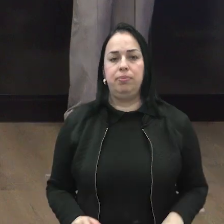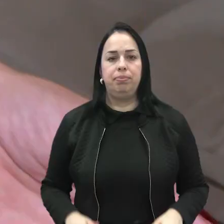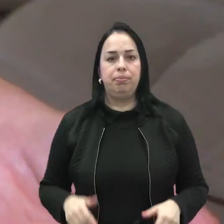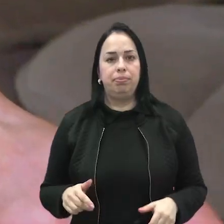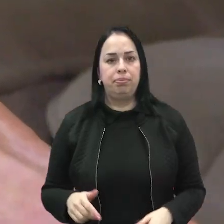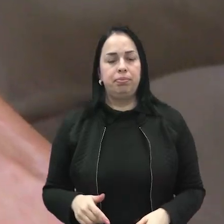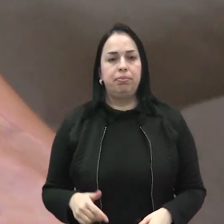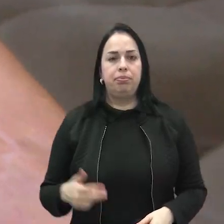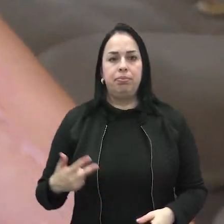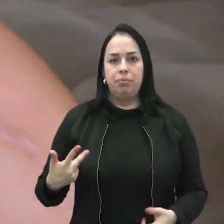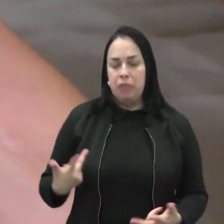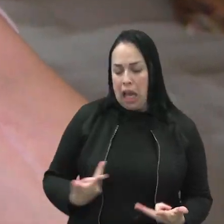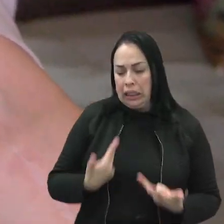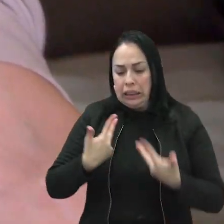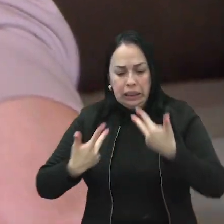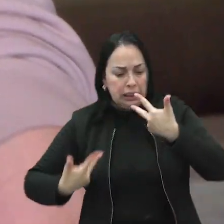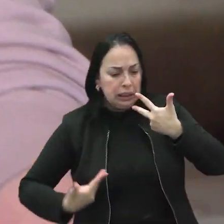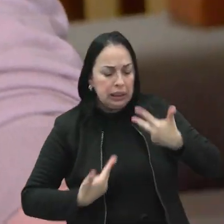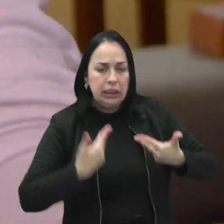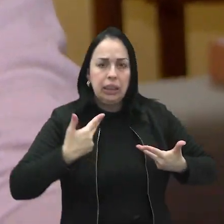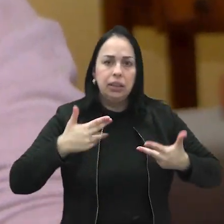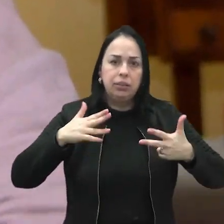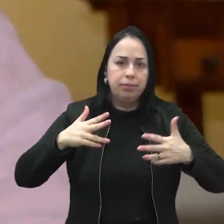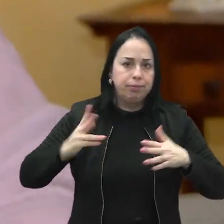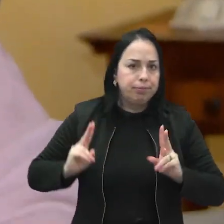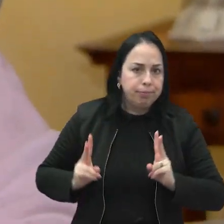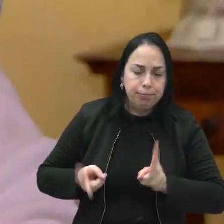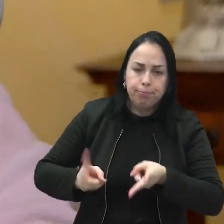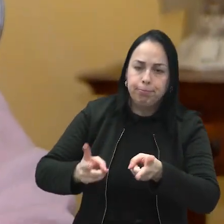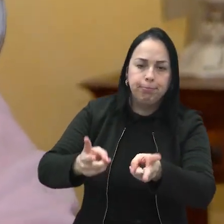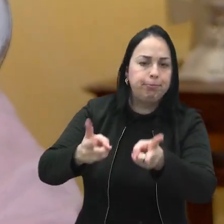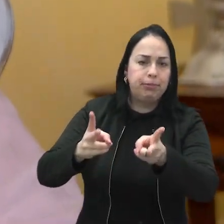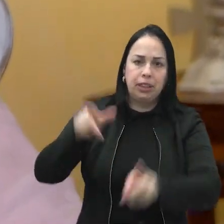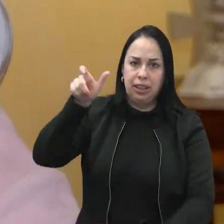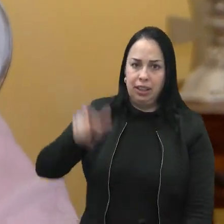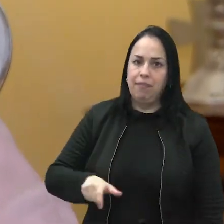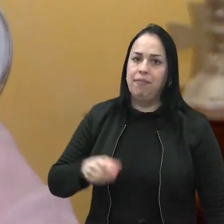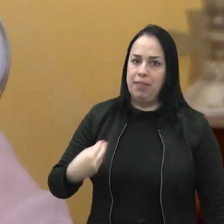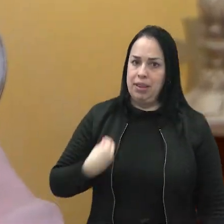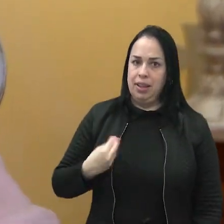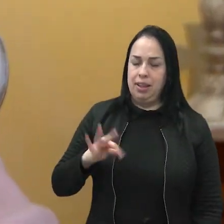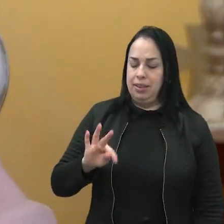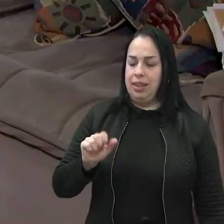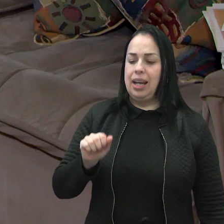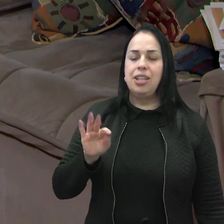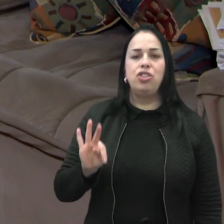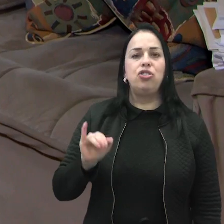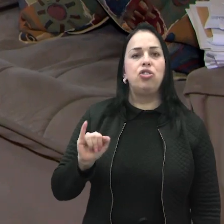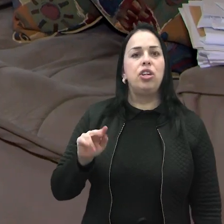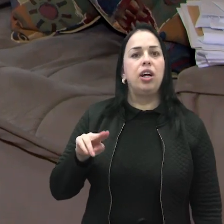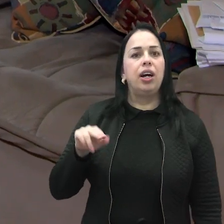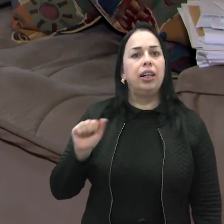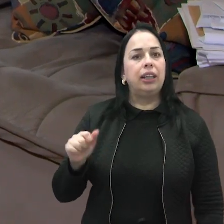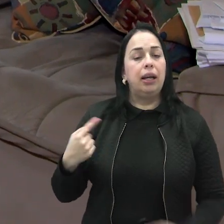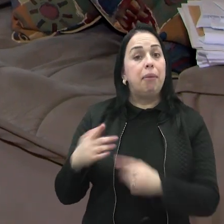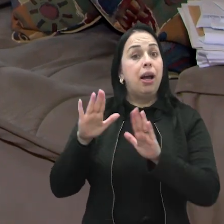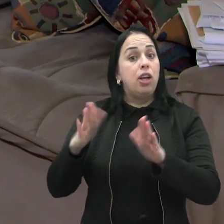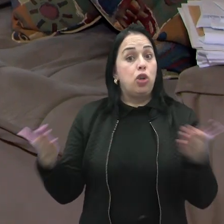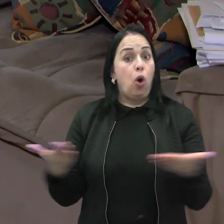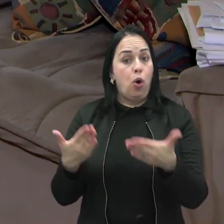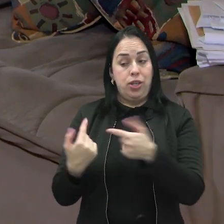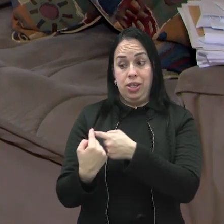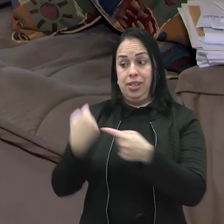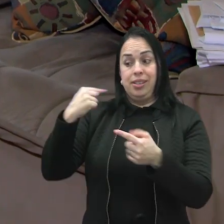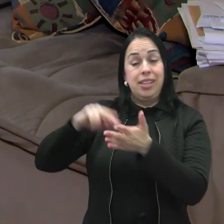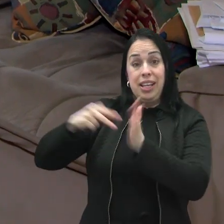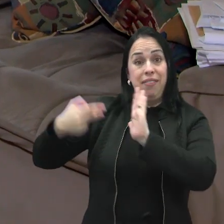especialistas. Cicatrizes e marcas que vão ficar para sempre na vida de Tatiana, mas que hoje são sinônimo